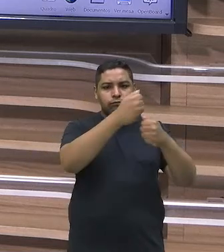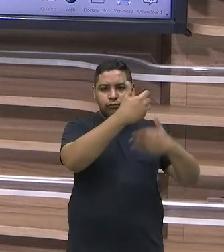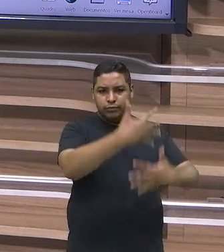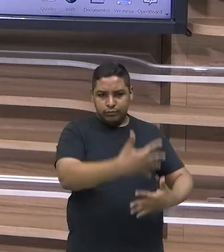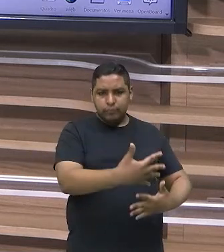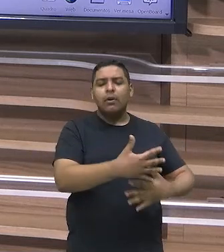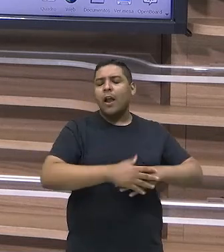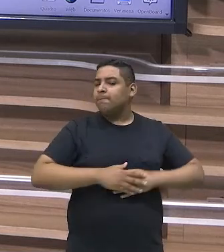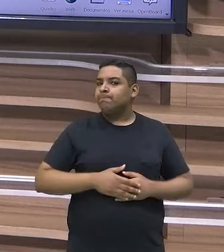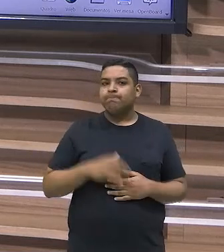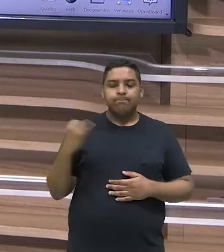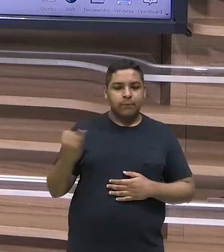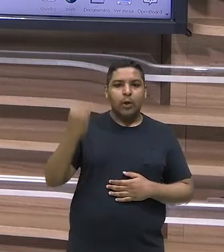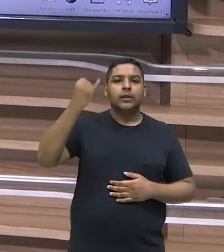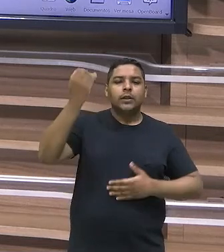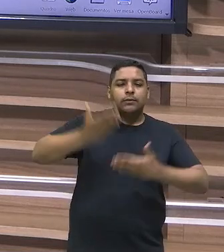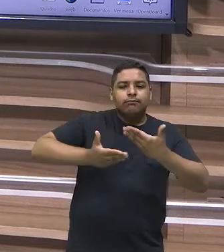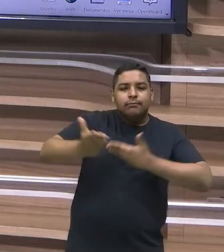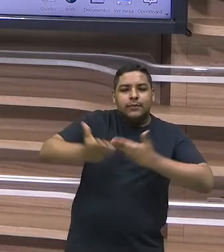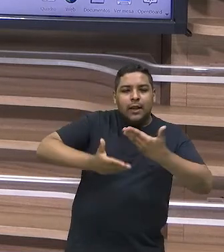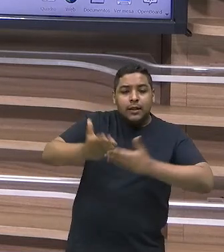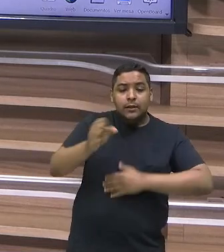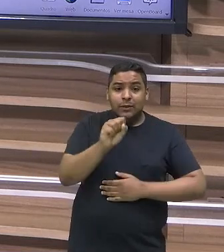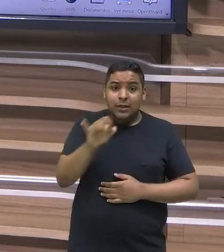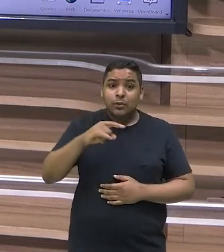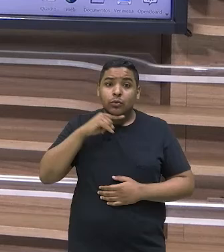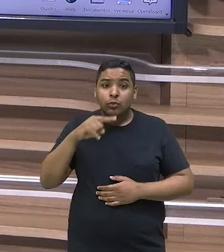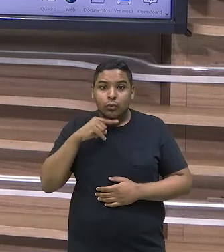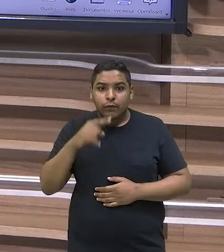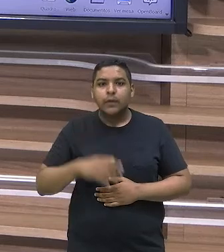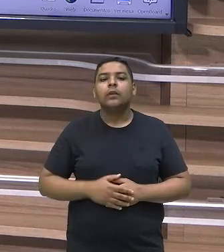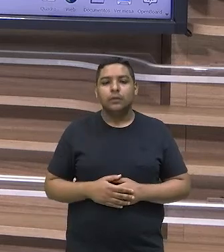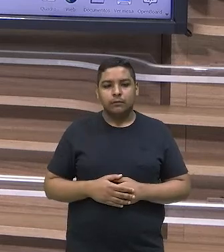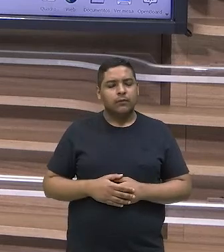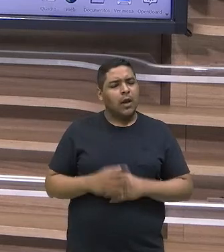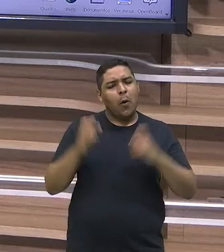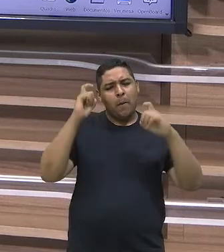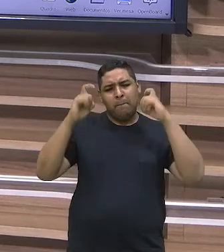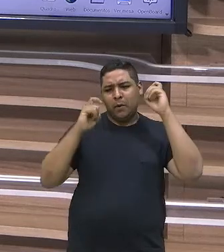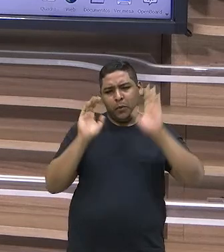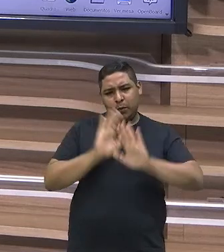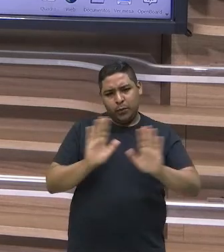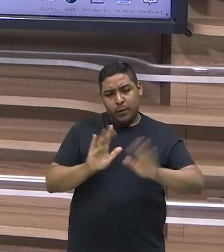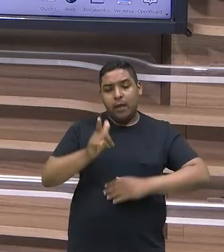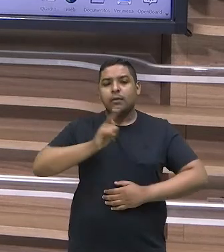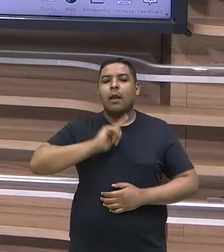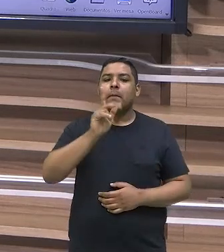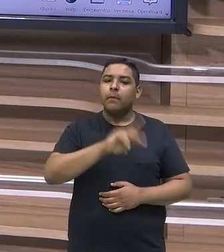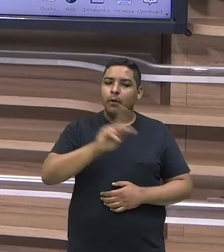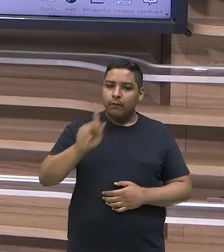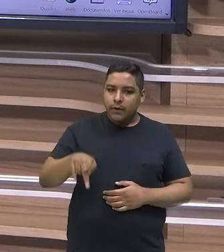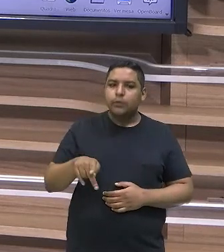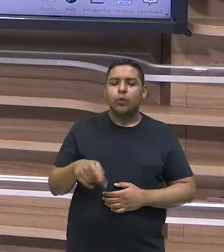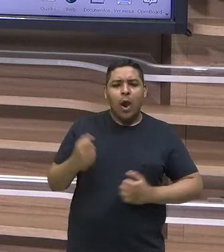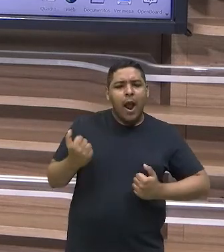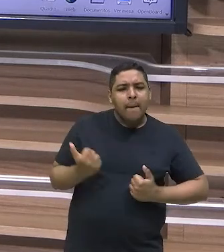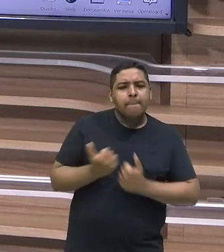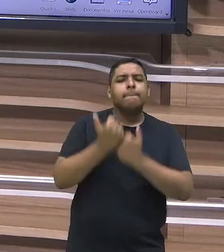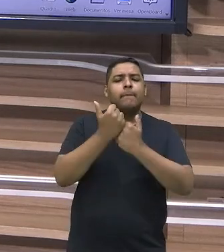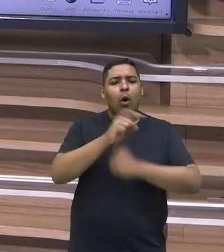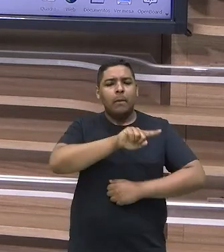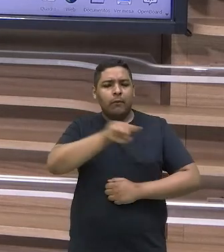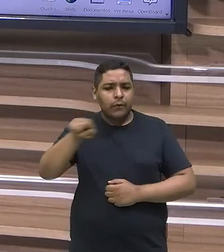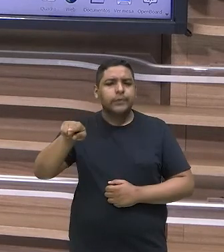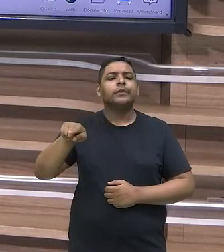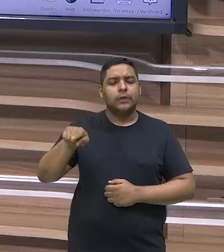importante essa interação e, em caso de dúvidas, não se preocupem. Temos professores dando apoio para vocês